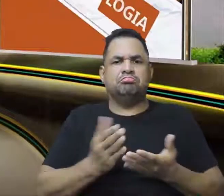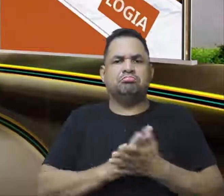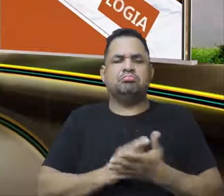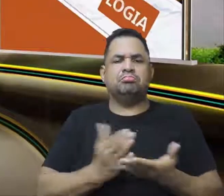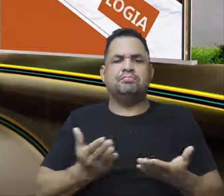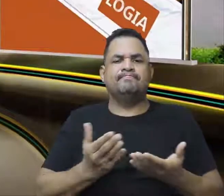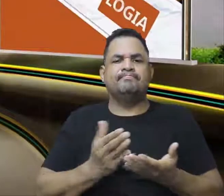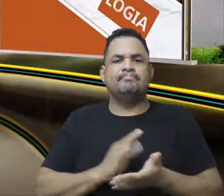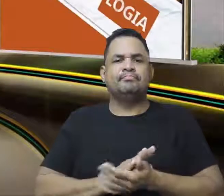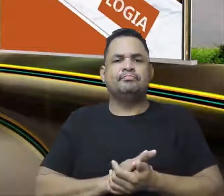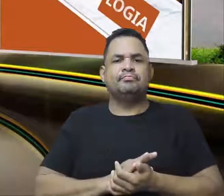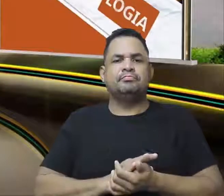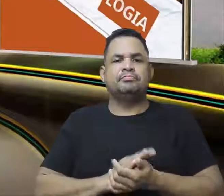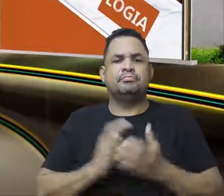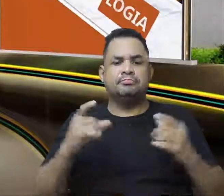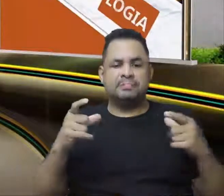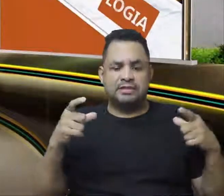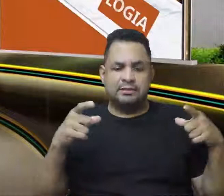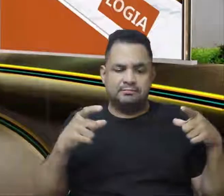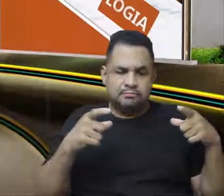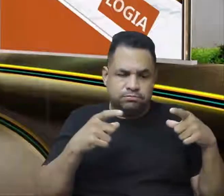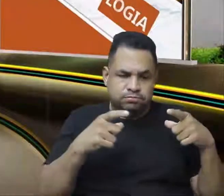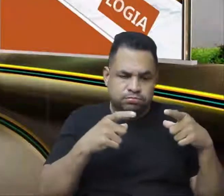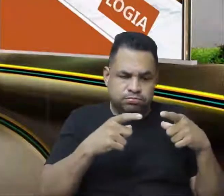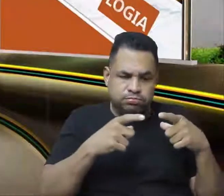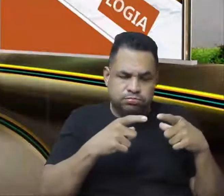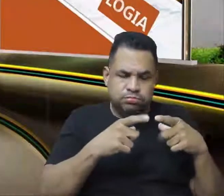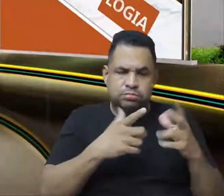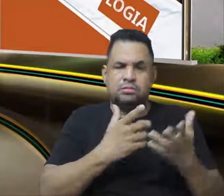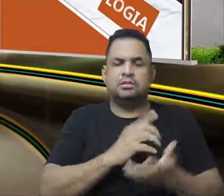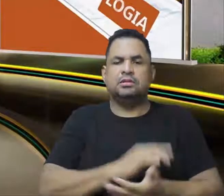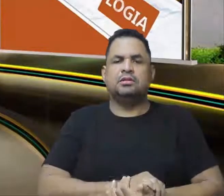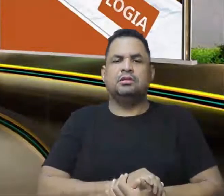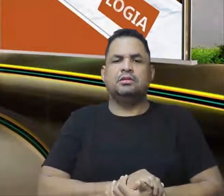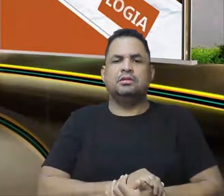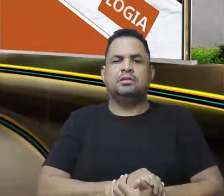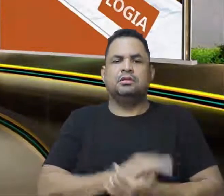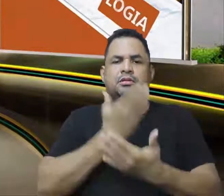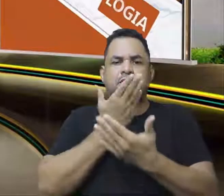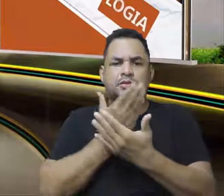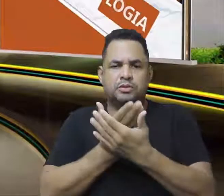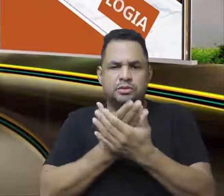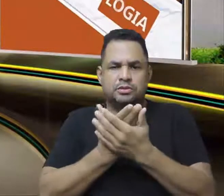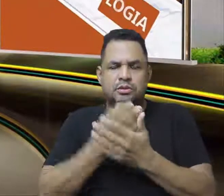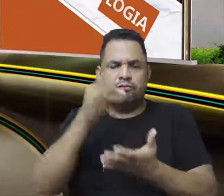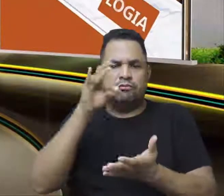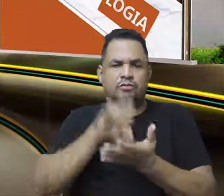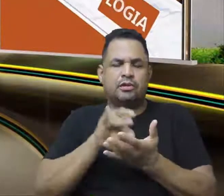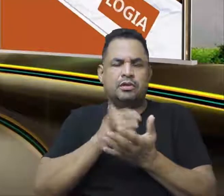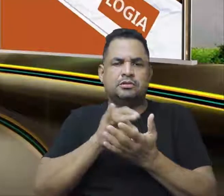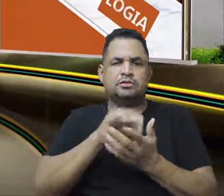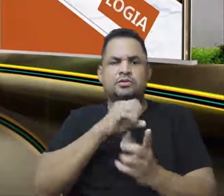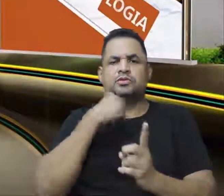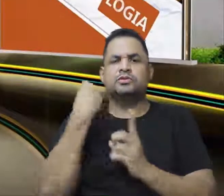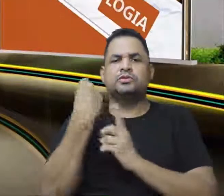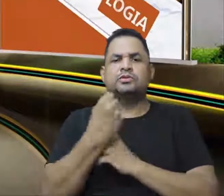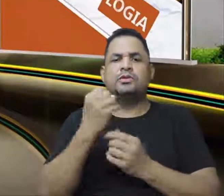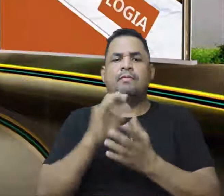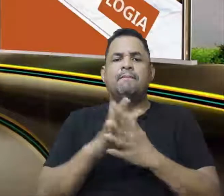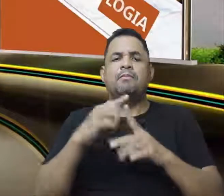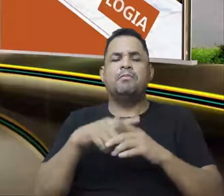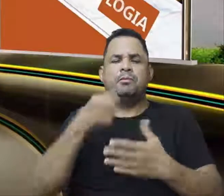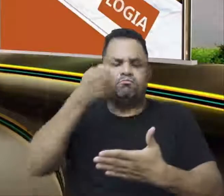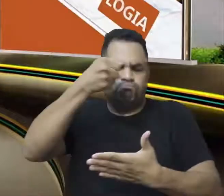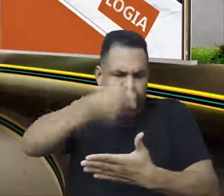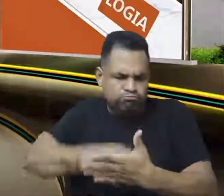questões de estudo então cerco vai se fechando né Ele é estudar é um fato social porque com esse tivo